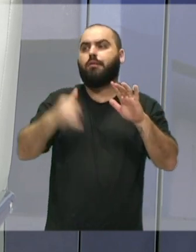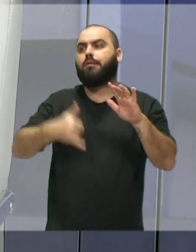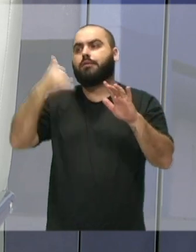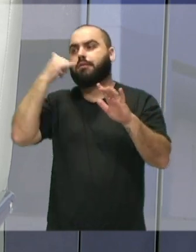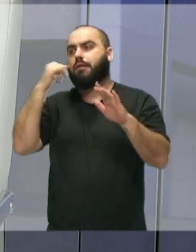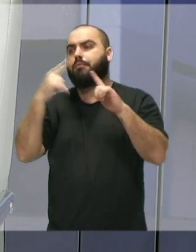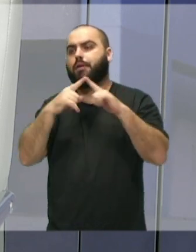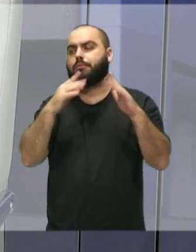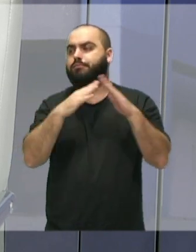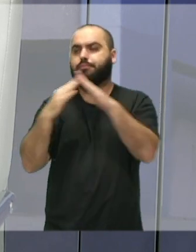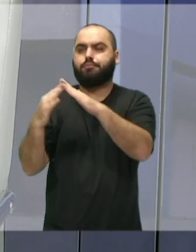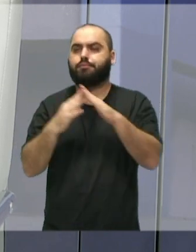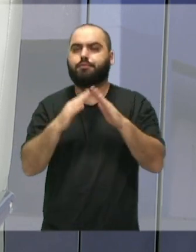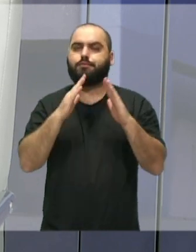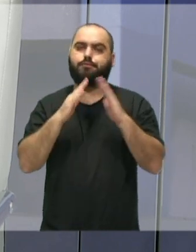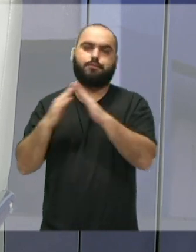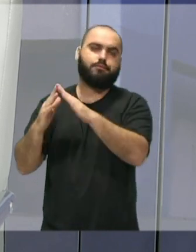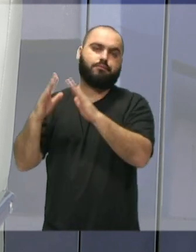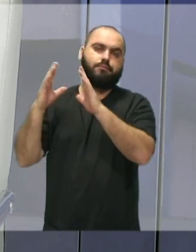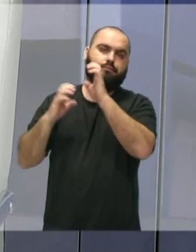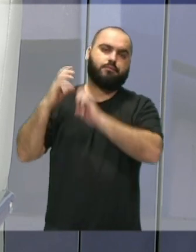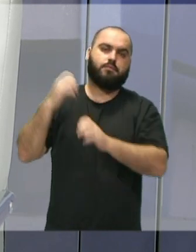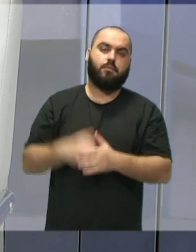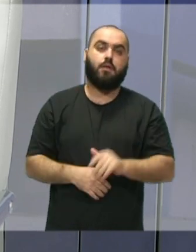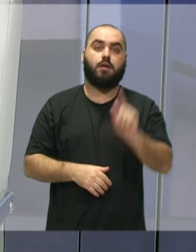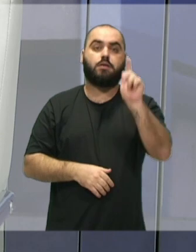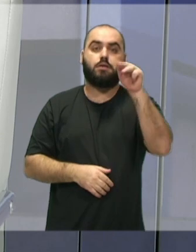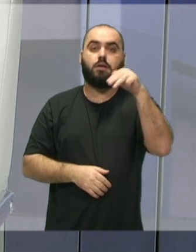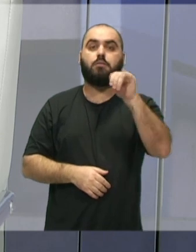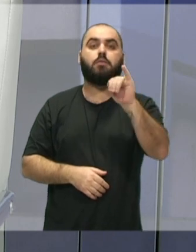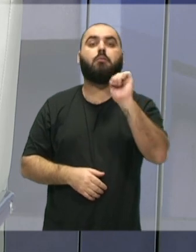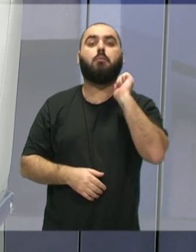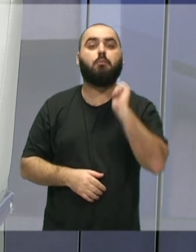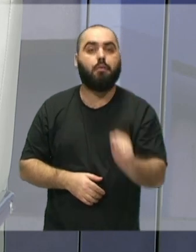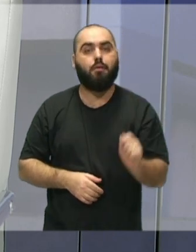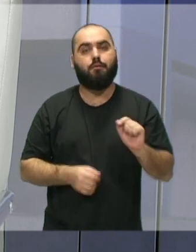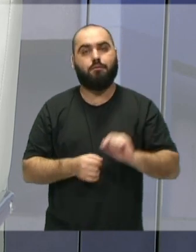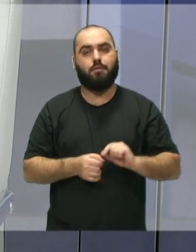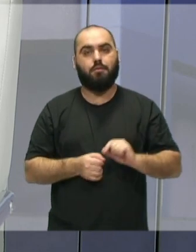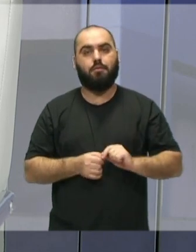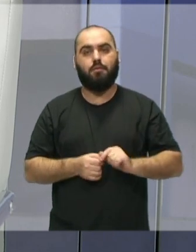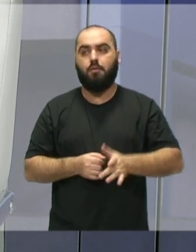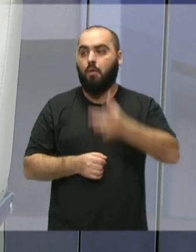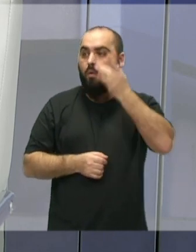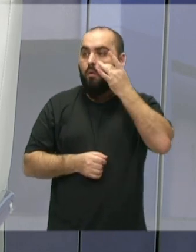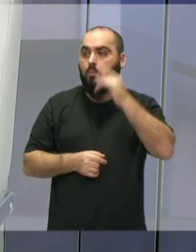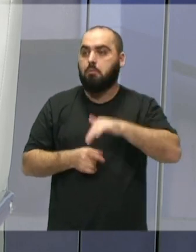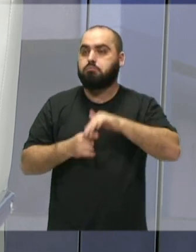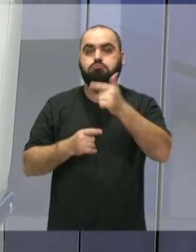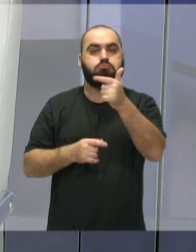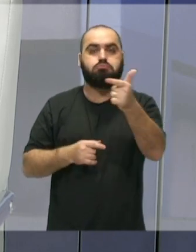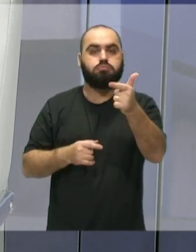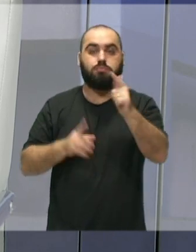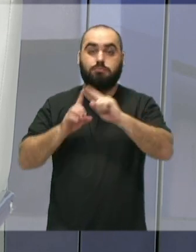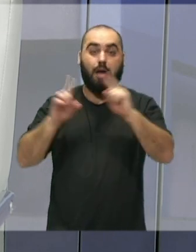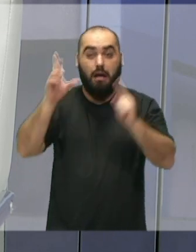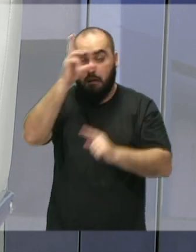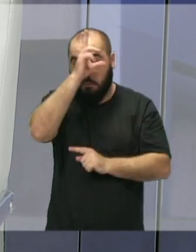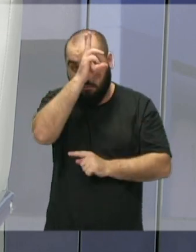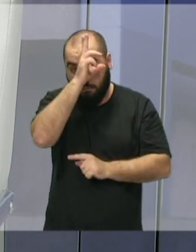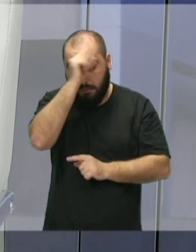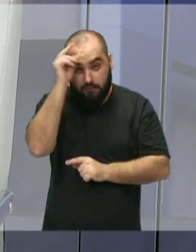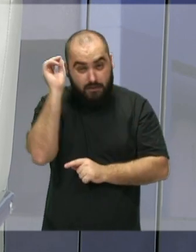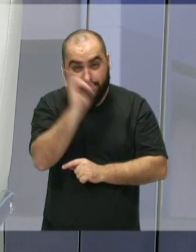vizinho. A Guarda Armada pode fazer isso, sem custo algum para o município. Mas o prefeito Itajaí tem